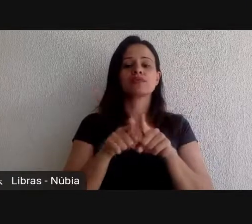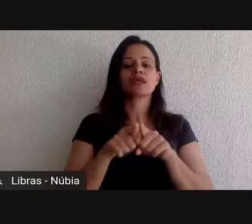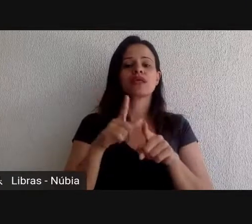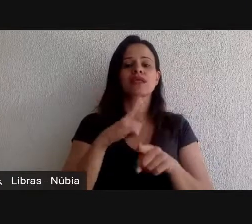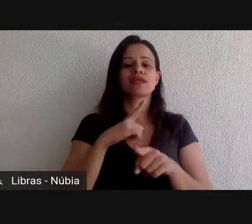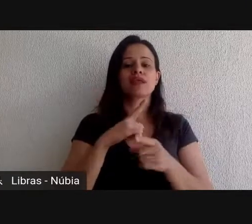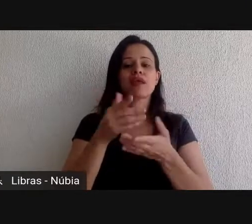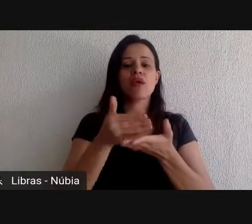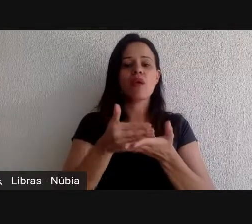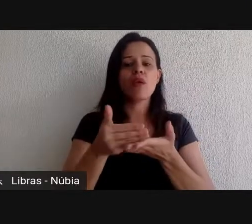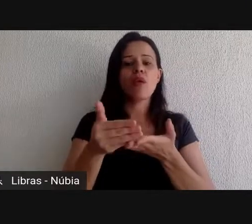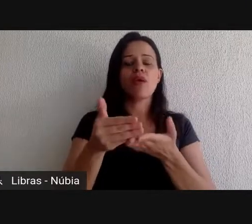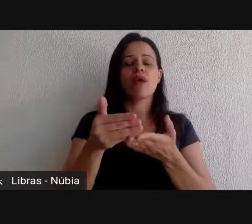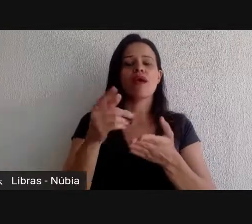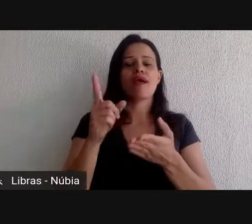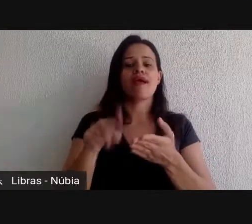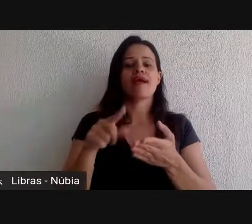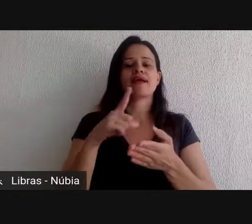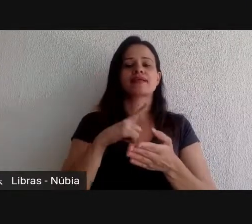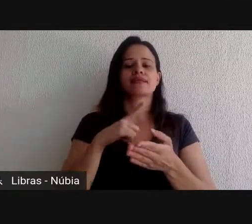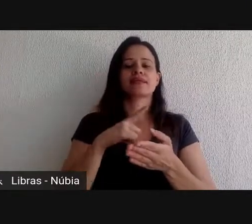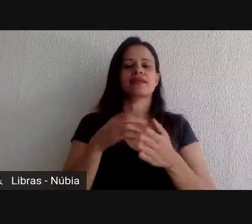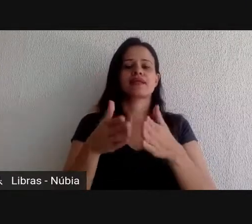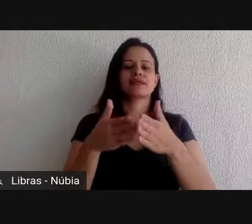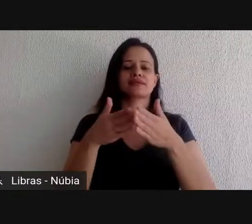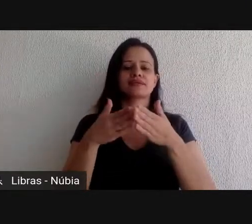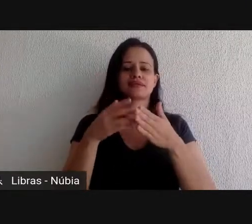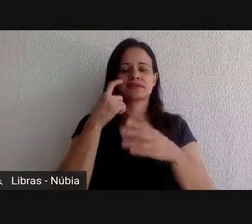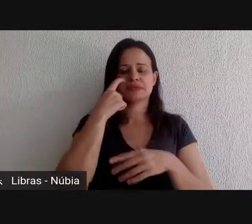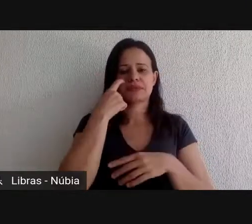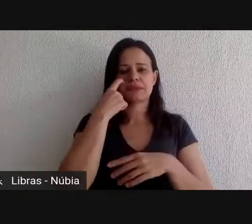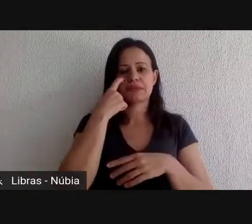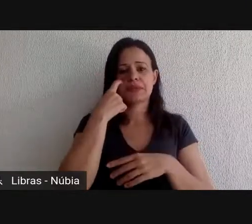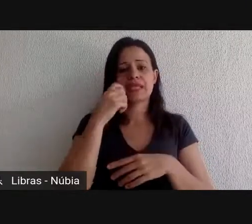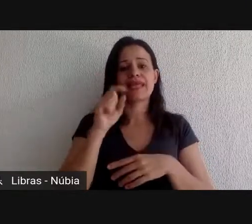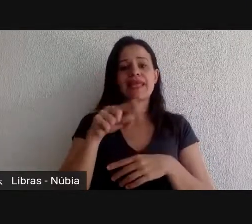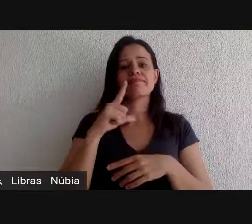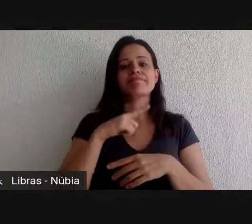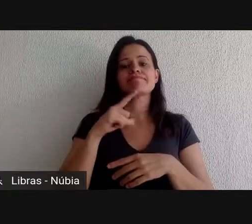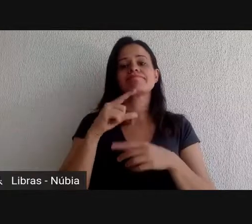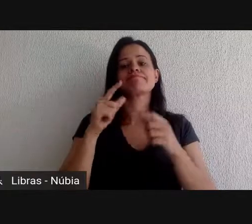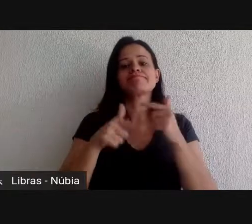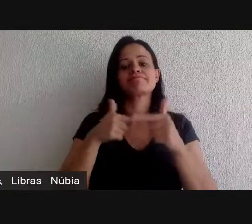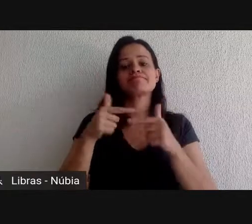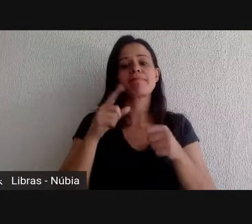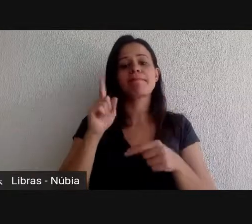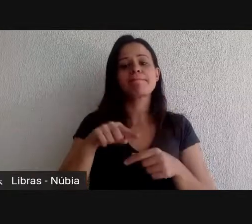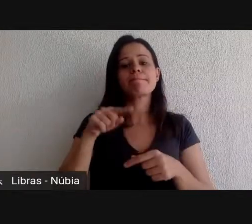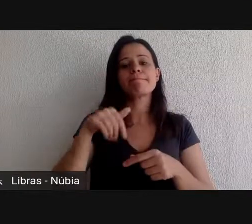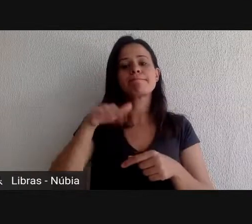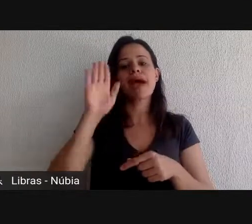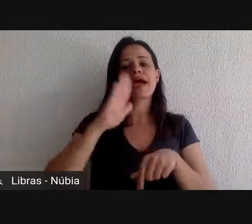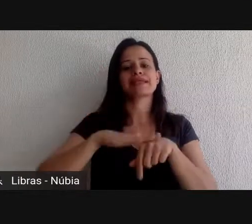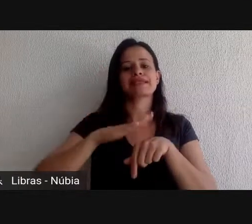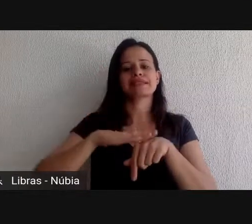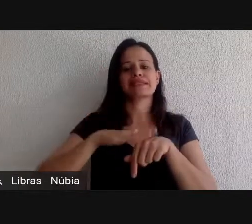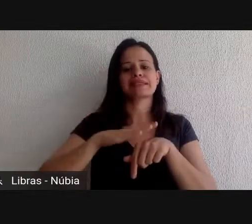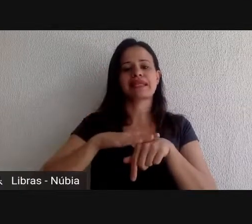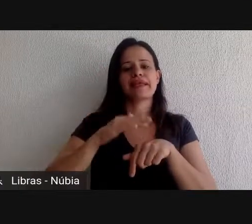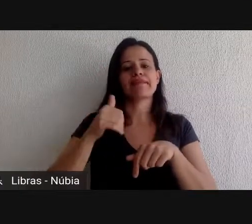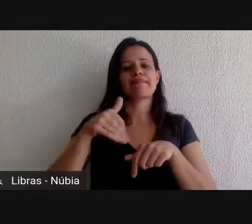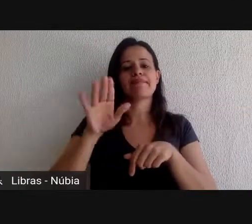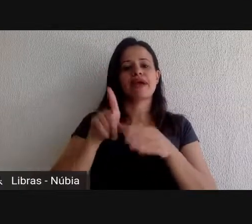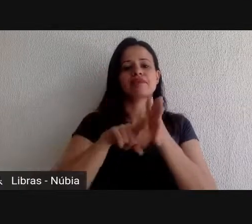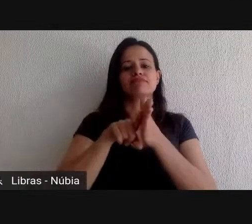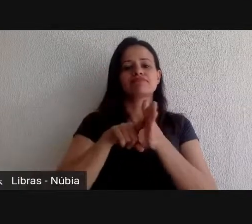coração do licenciamento, é o que menos pode ser enxugado, digamos assim, é o que merece mais tempo e mais consumo